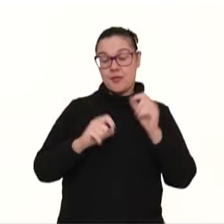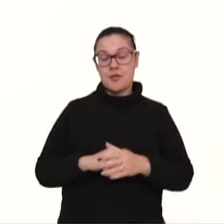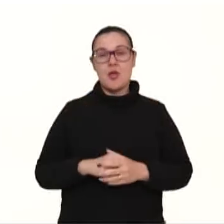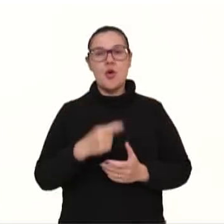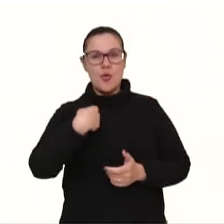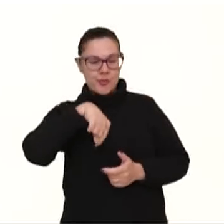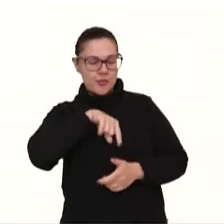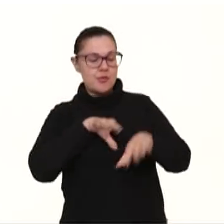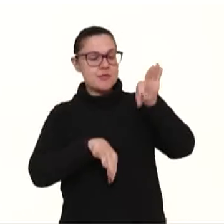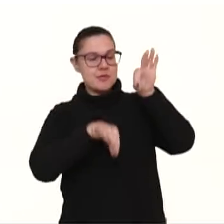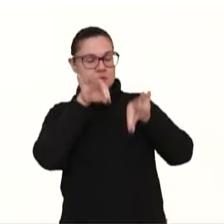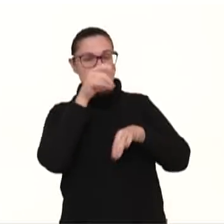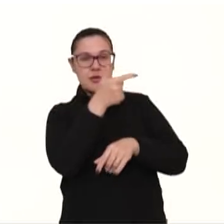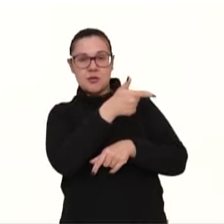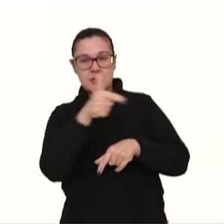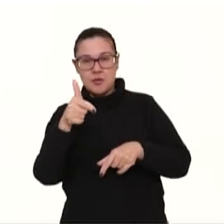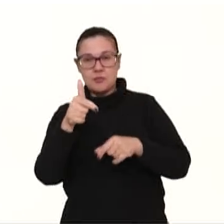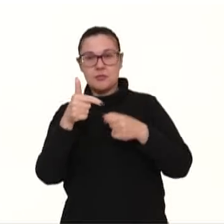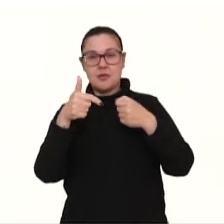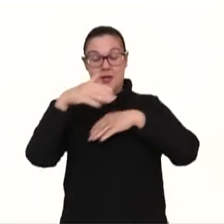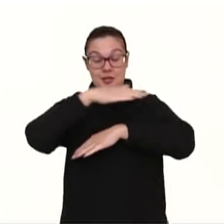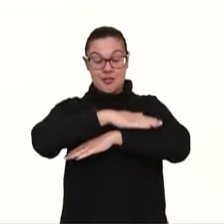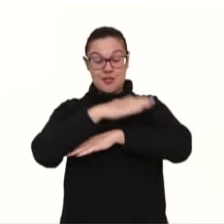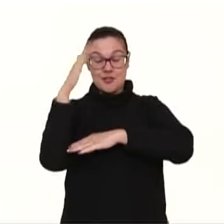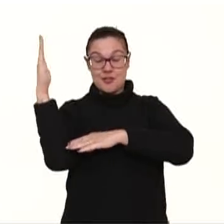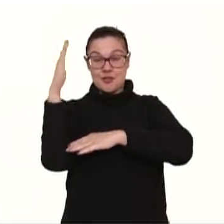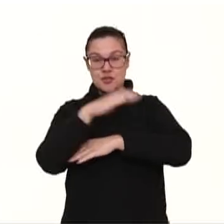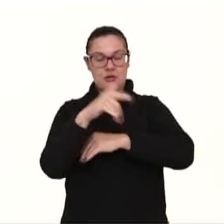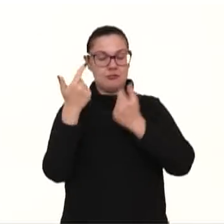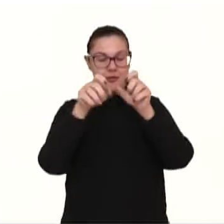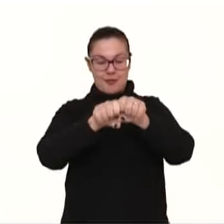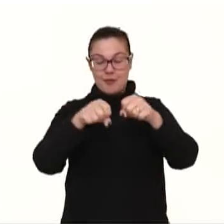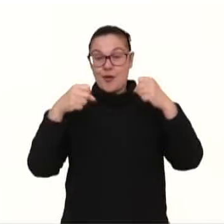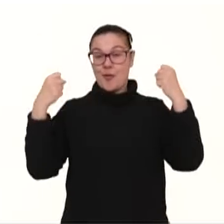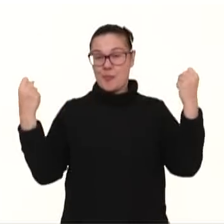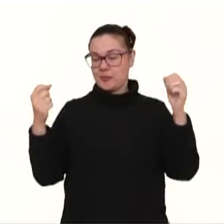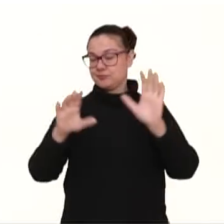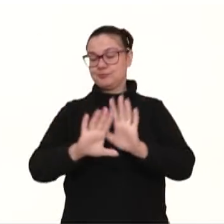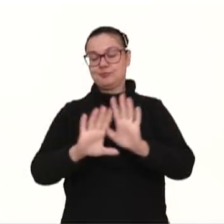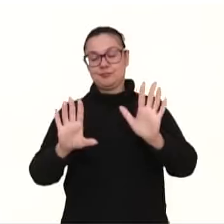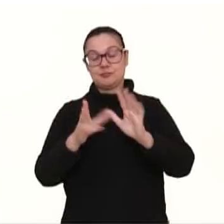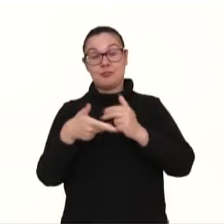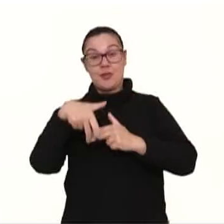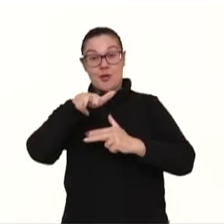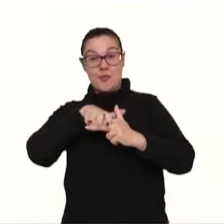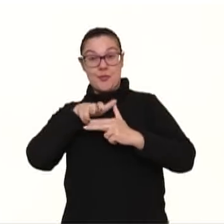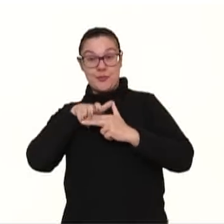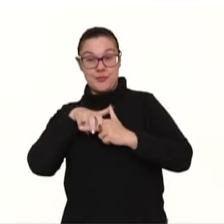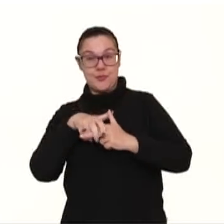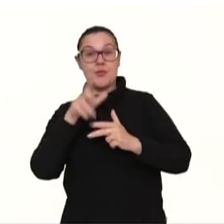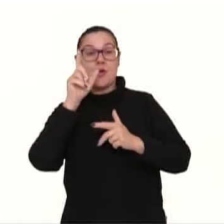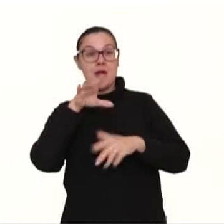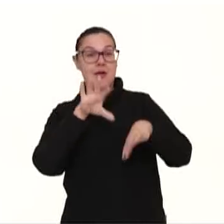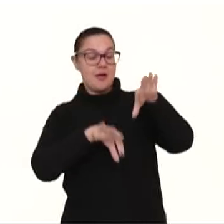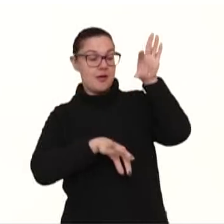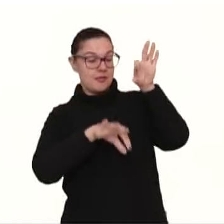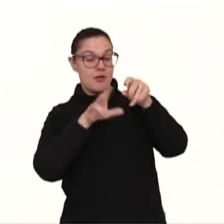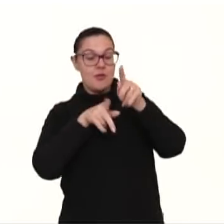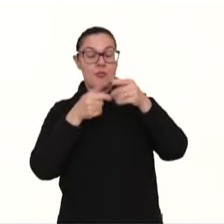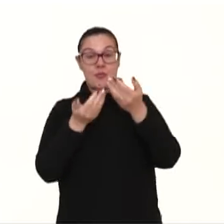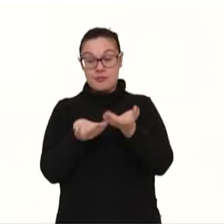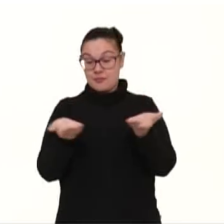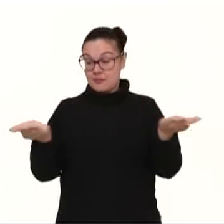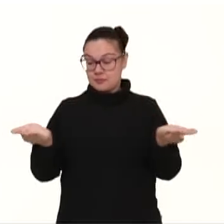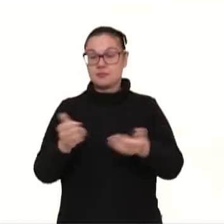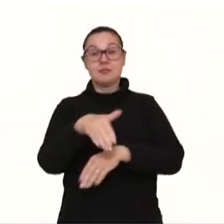o nosso teatro não tem janelas, nem portas, muito menos poltrona. Ele é feito onde o povo